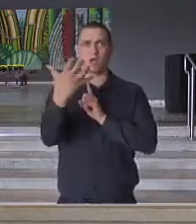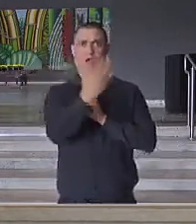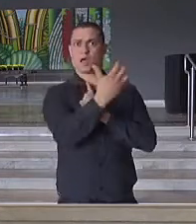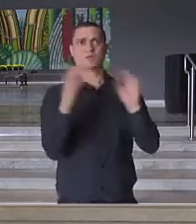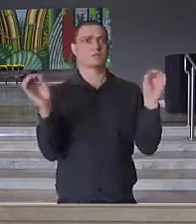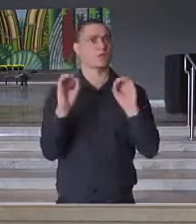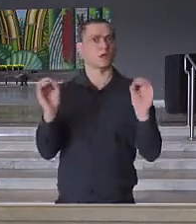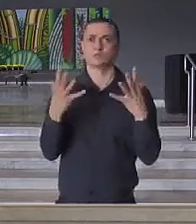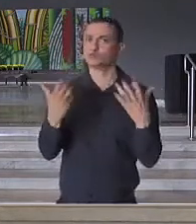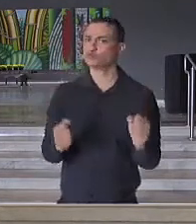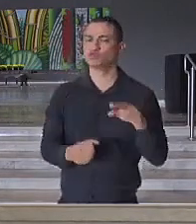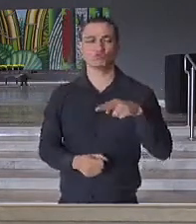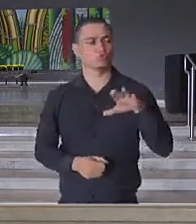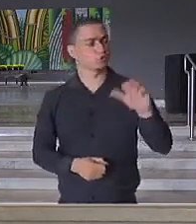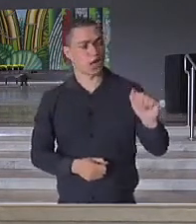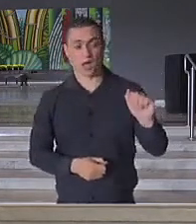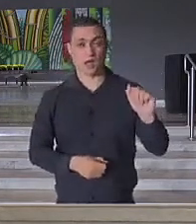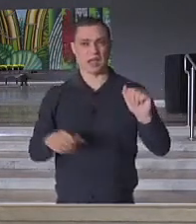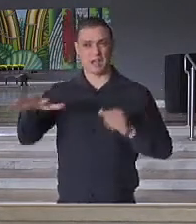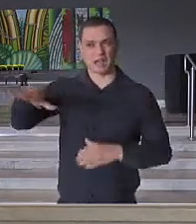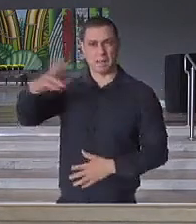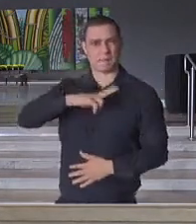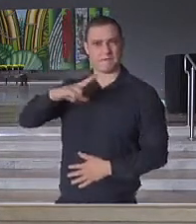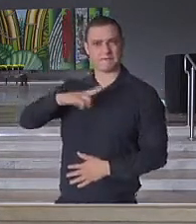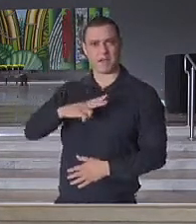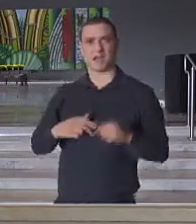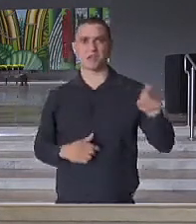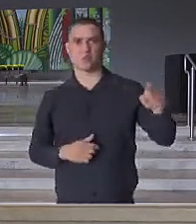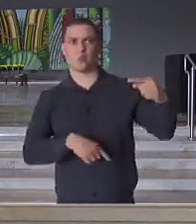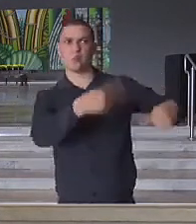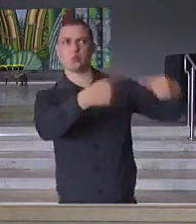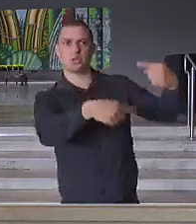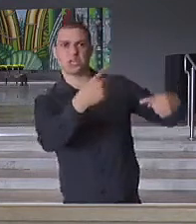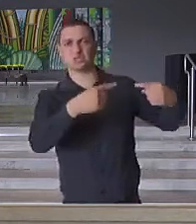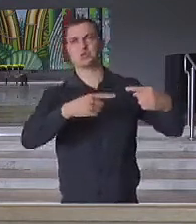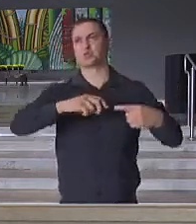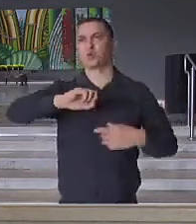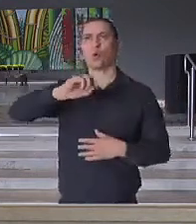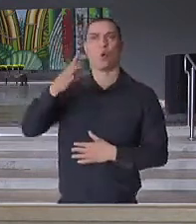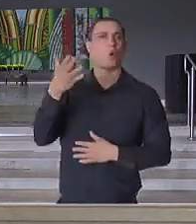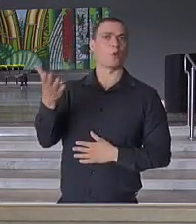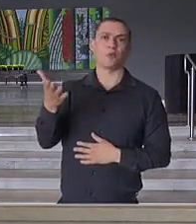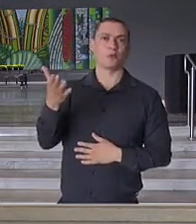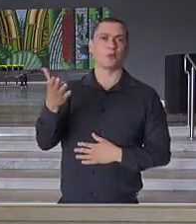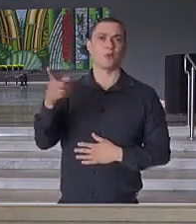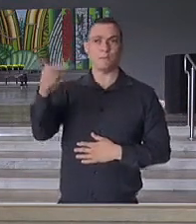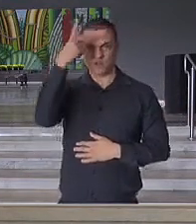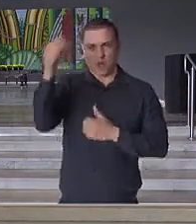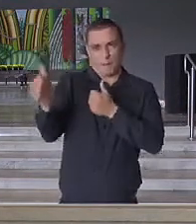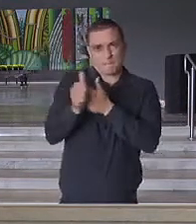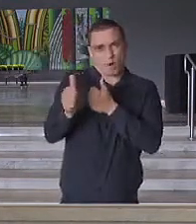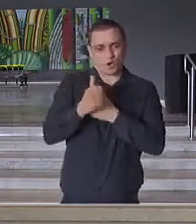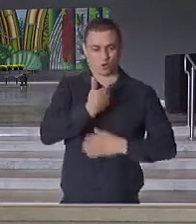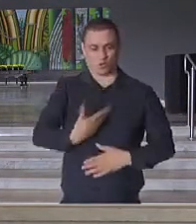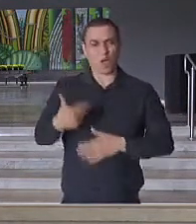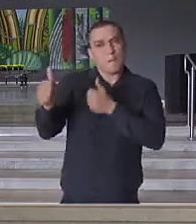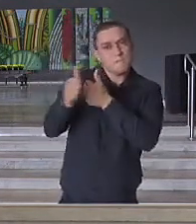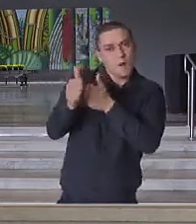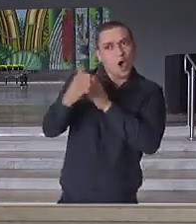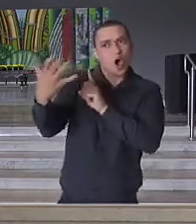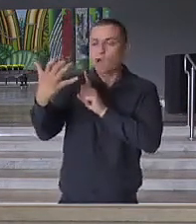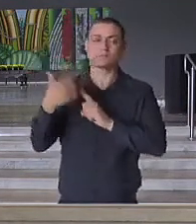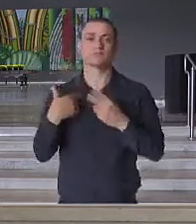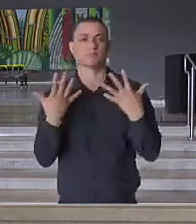nenhum tipo de pressão de setor privado, de setor político, de setores mais próximos ao governo.